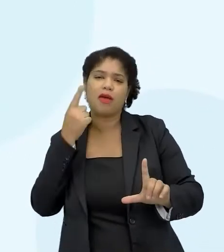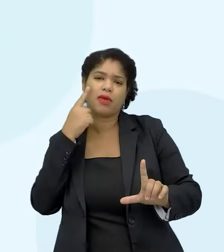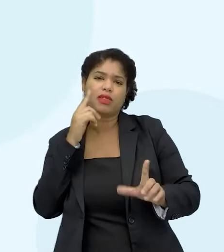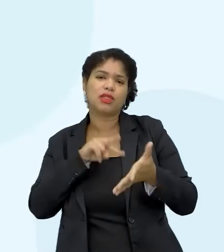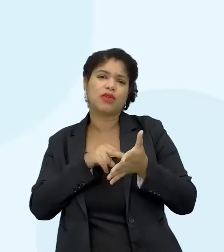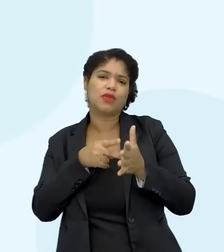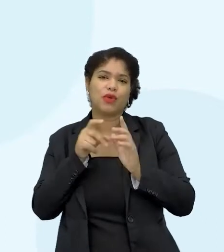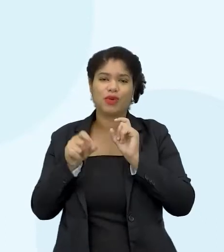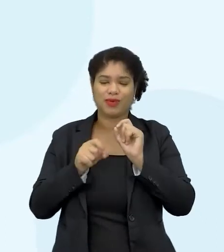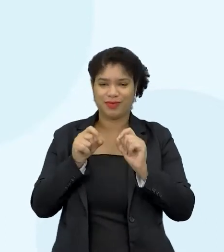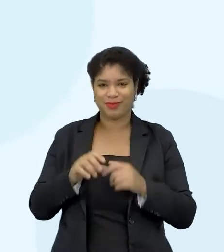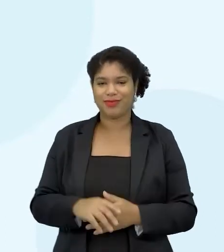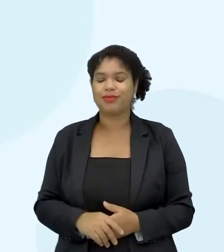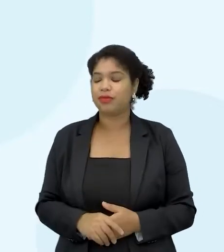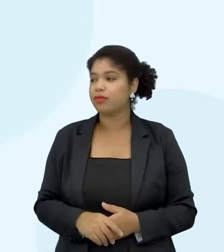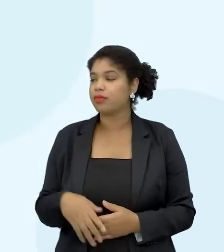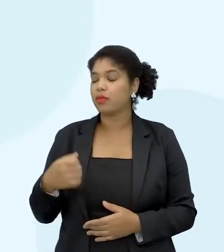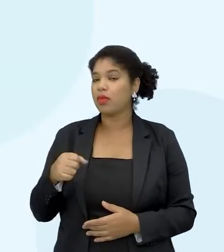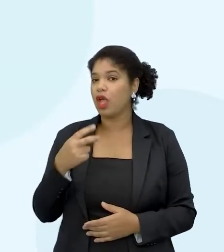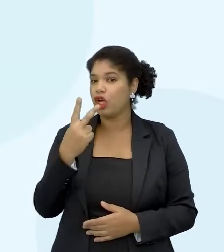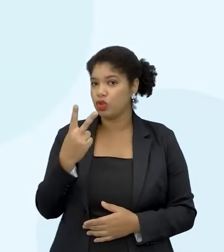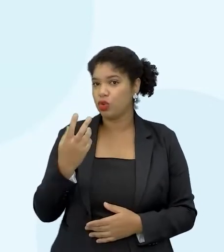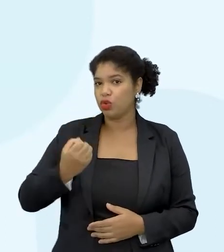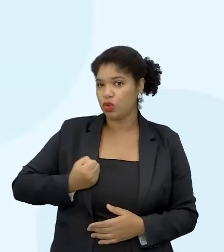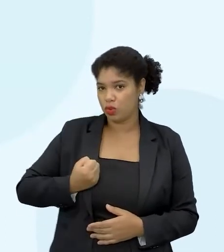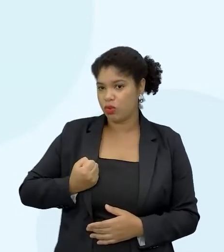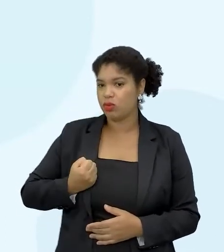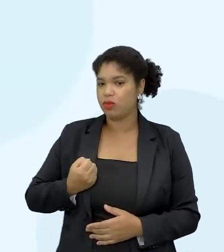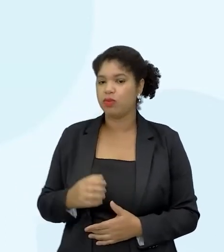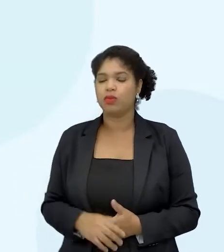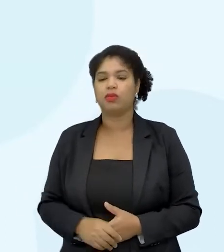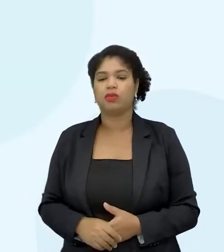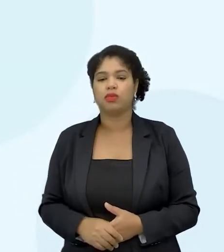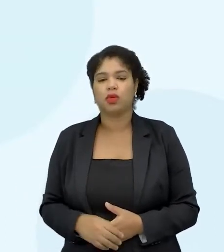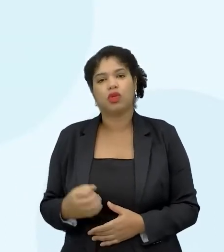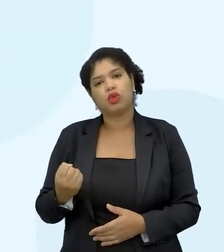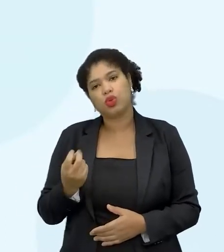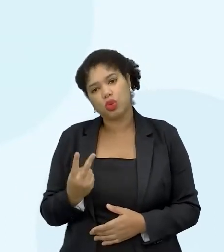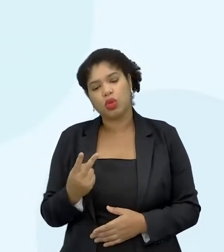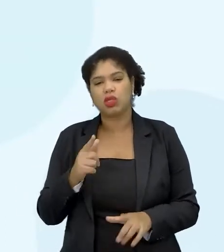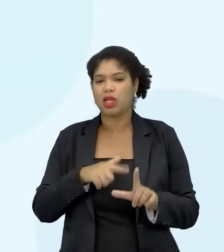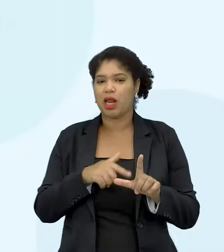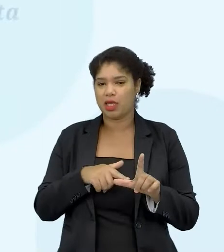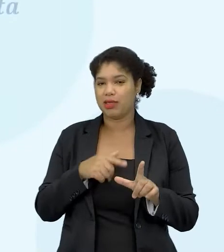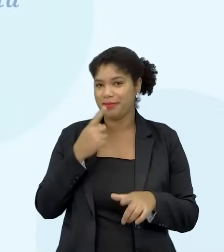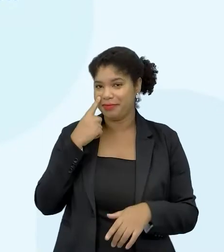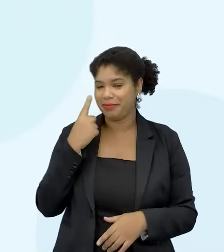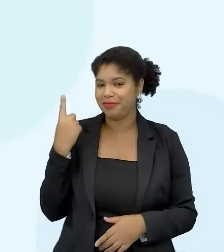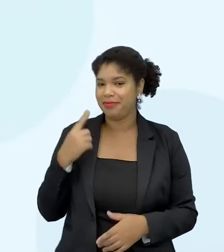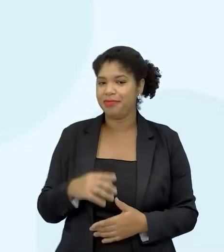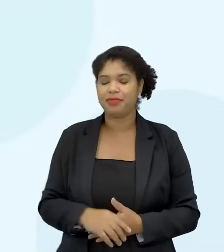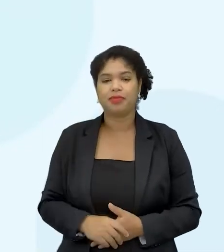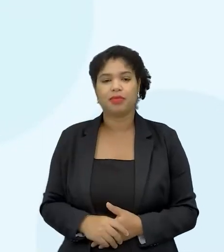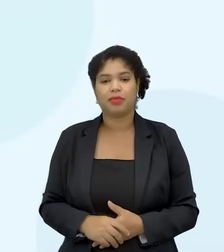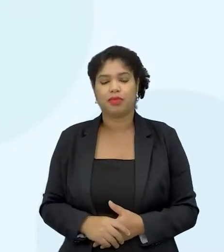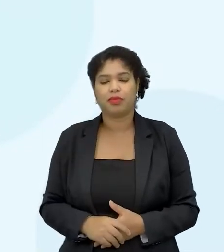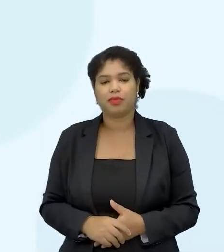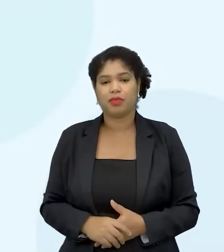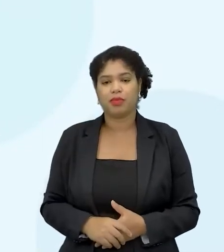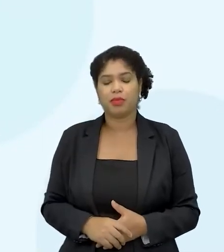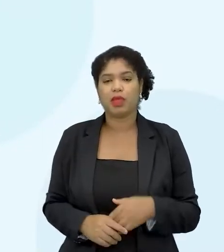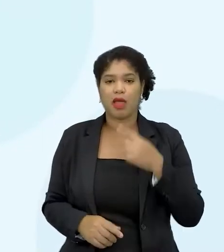significa. Nessa tabela tem que ter as duas variáveis, né? Então, olha lá. O que representa essa expressão? Olha lá. Nós temos